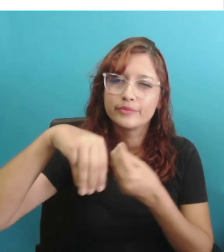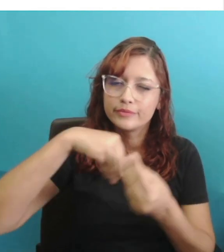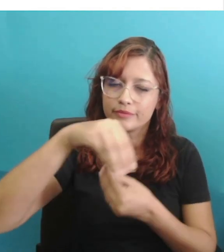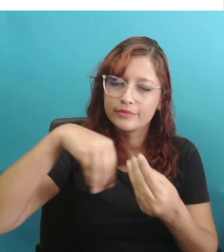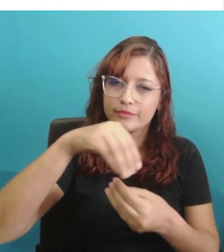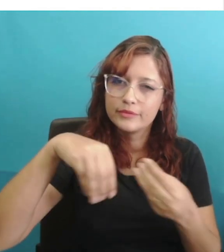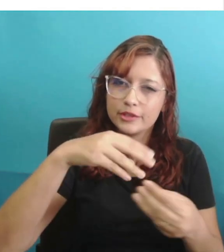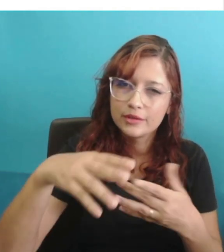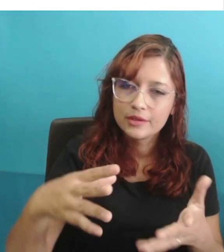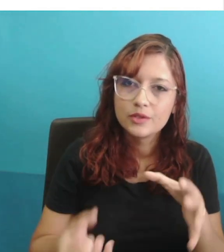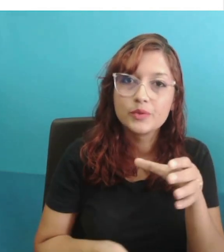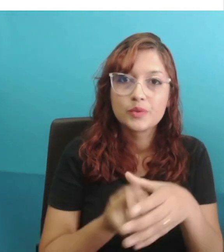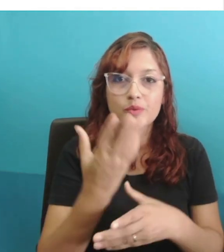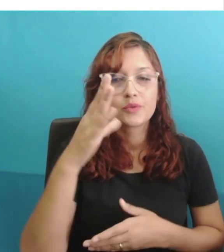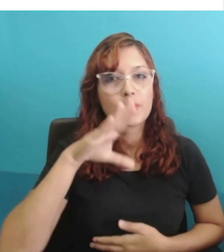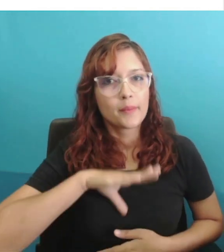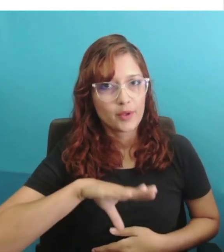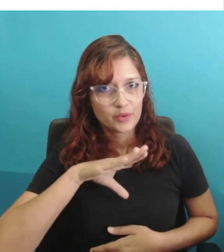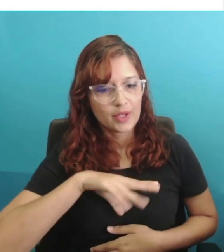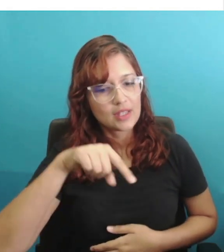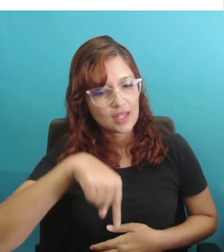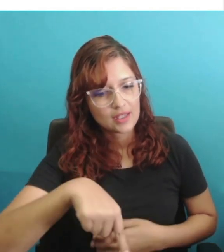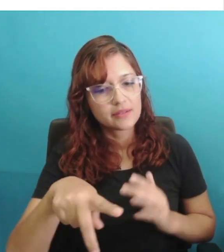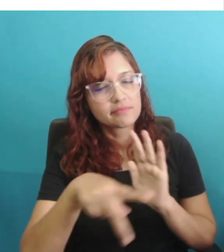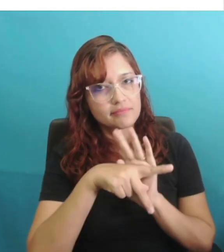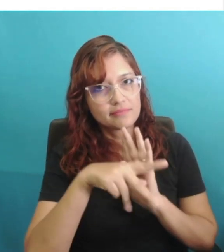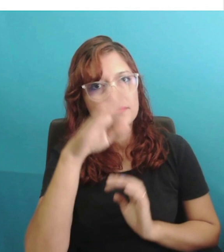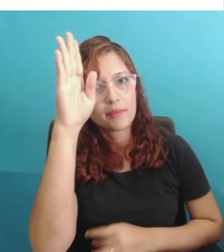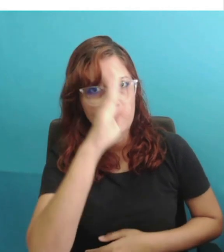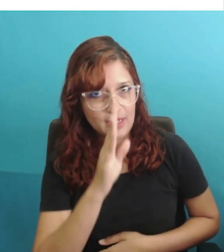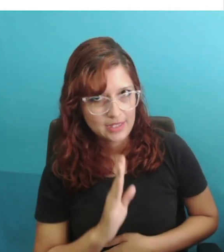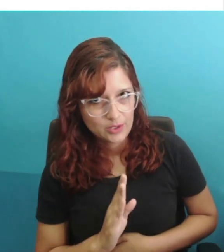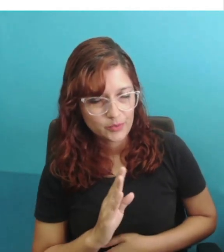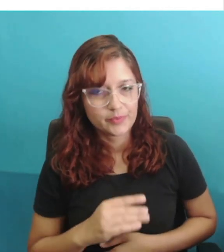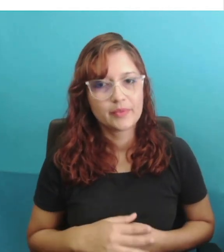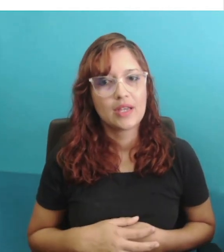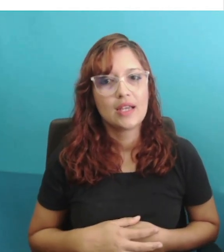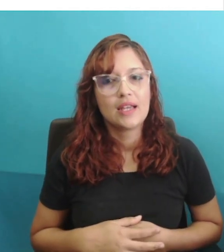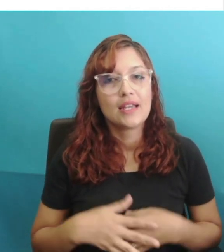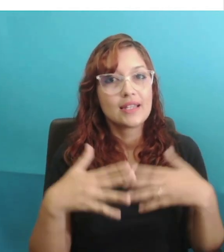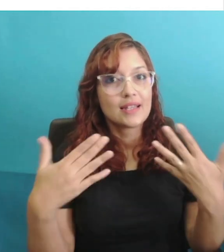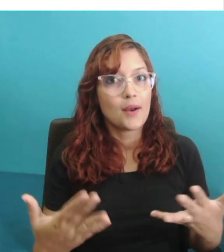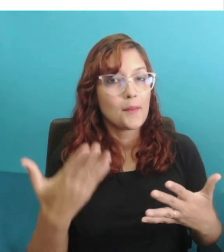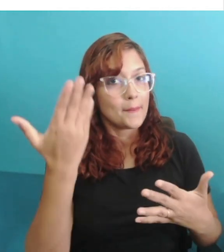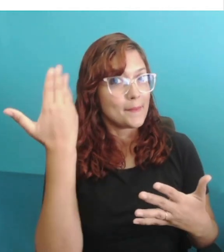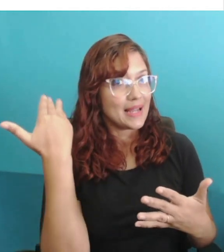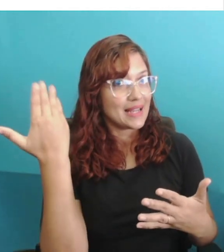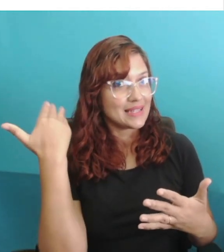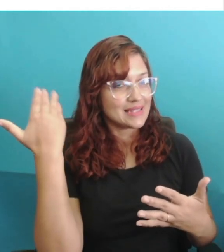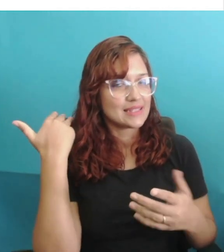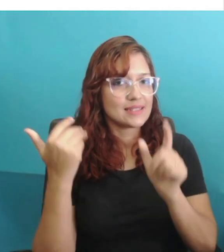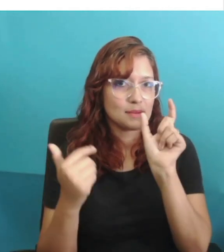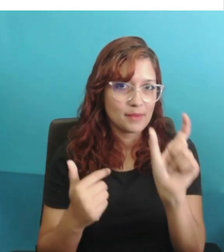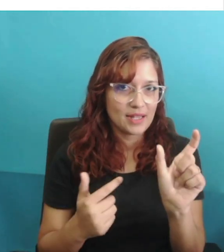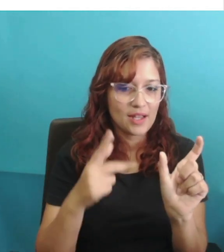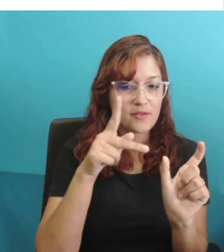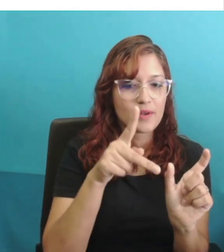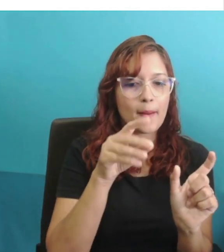E com o passar do tempo, ele foi se misturando com outras línguas e surgiu a língua portuguesa usada aqui no